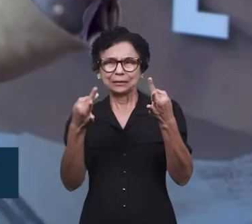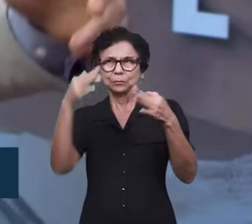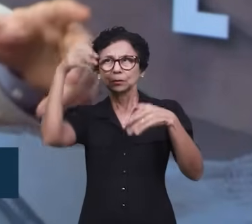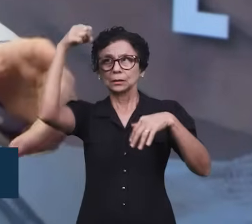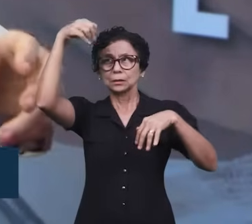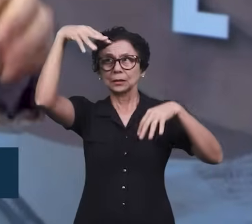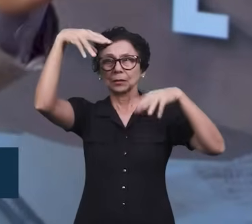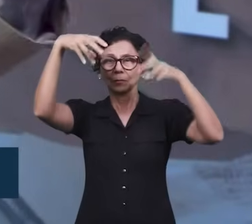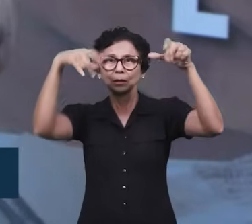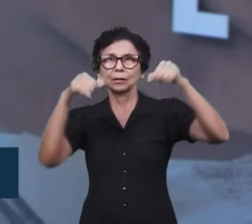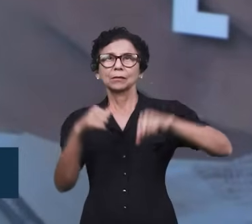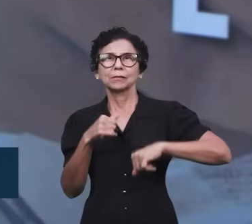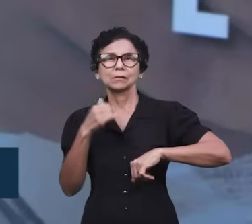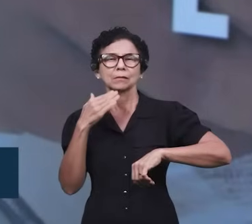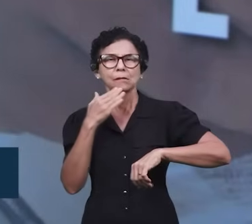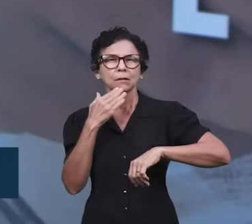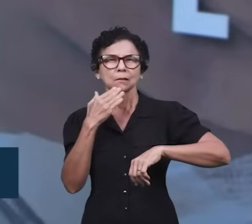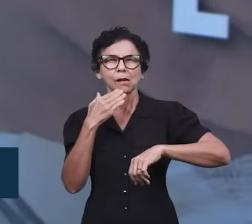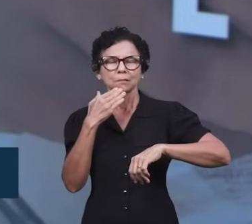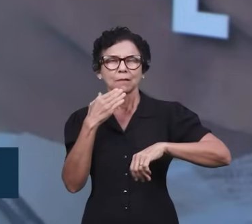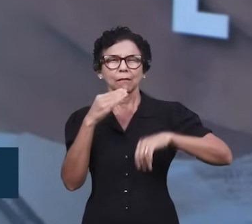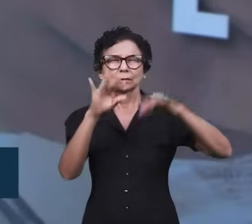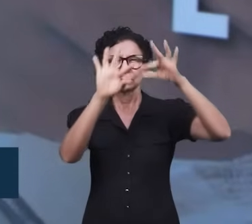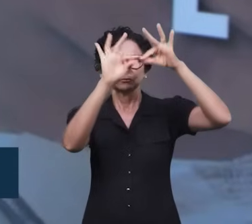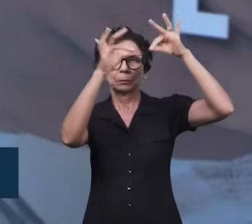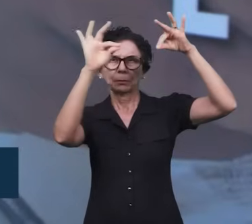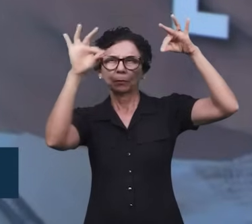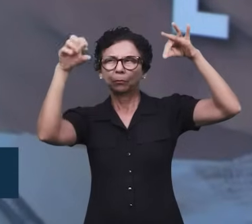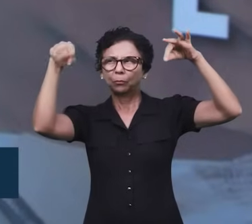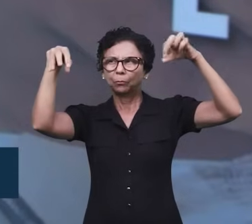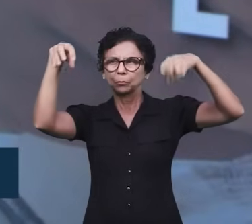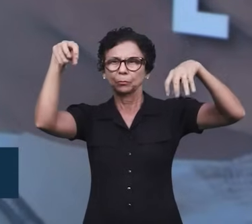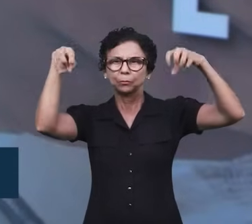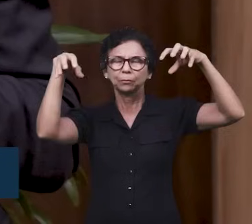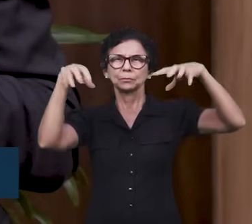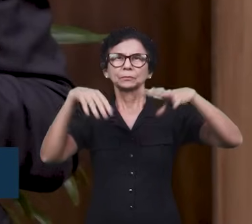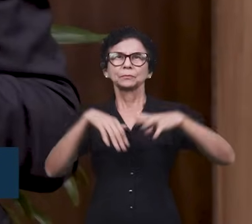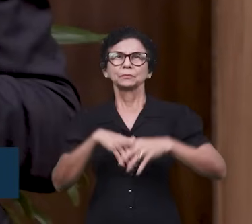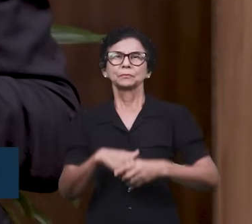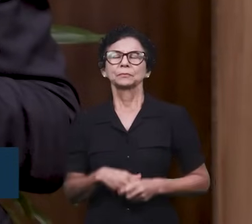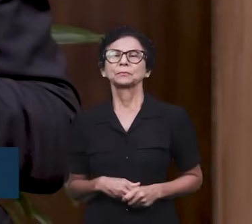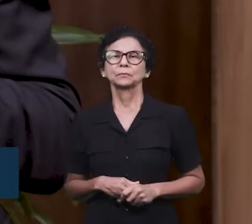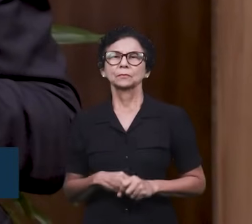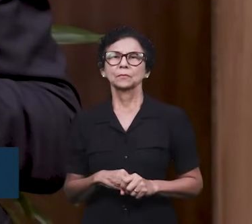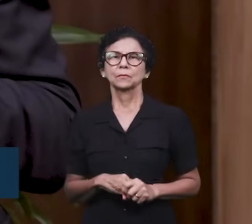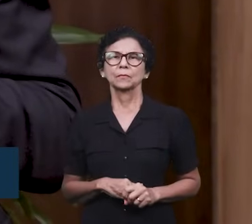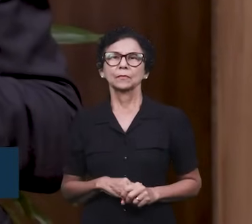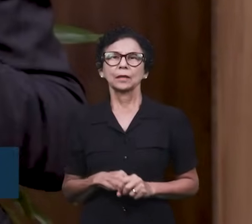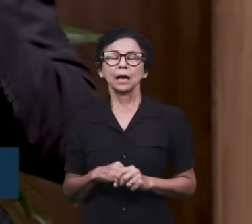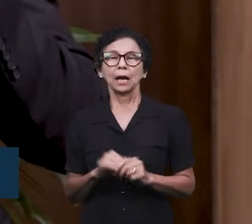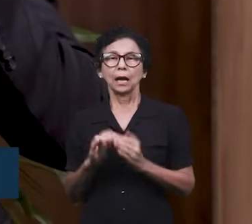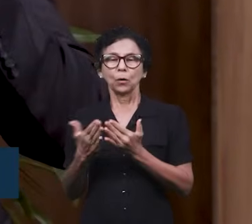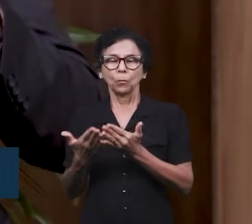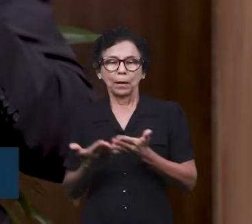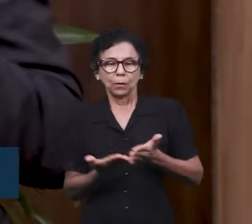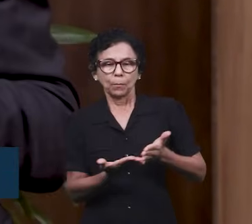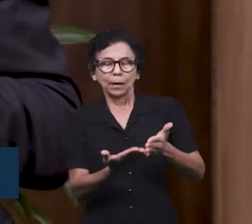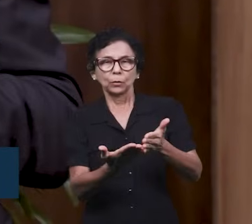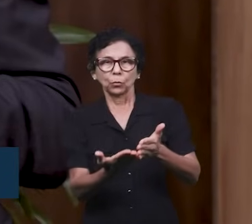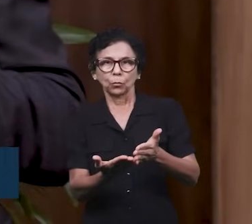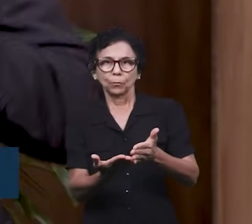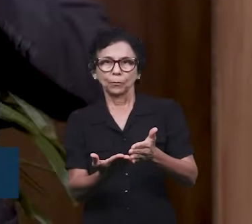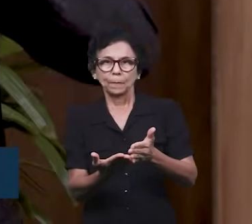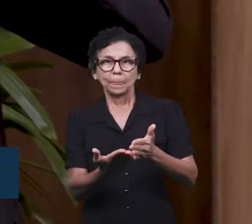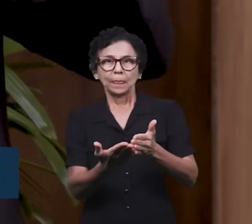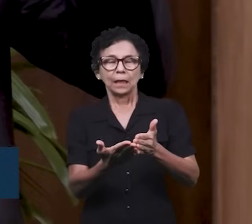de lâmpadas. É muito simples. Sim. E nós utilizamos ali para fazer o culto. Né? Nós fizemos o culto,